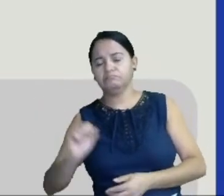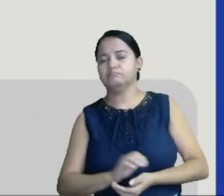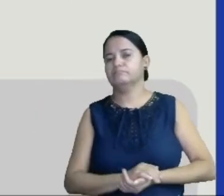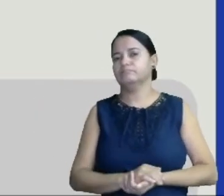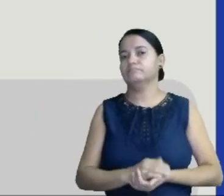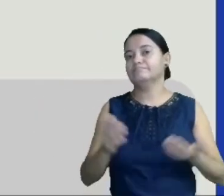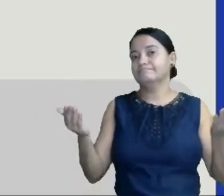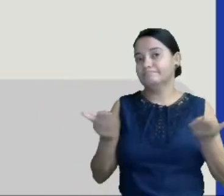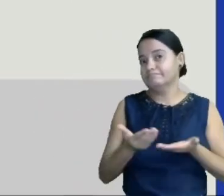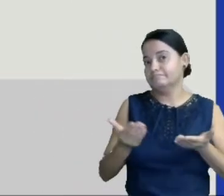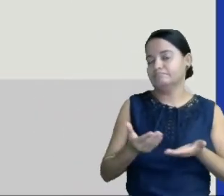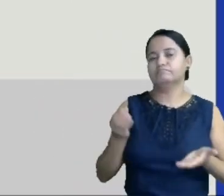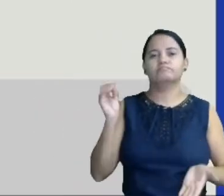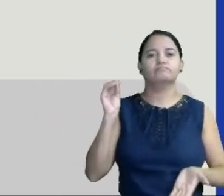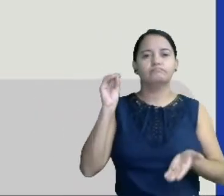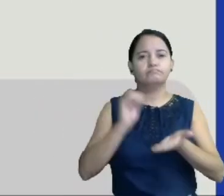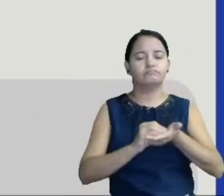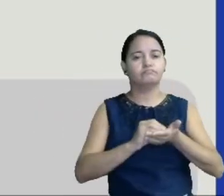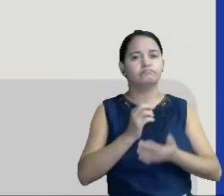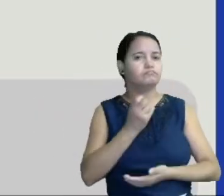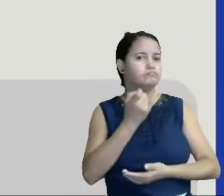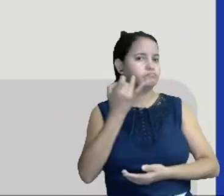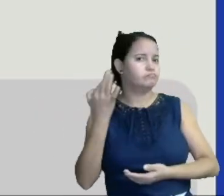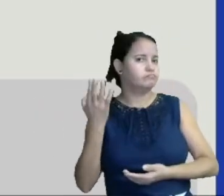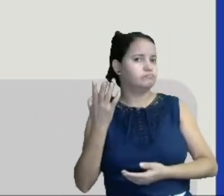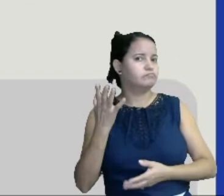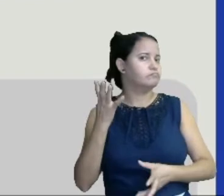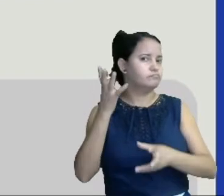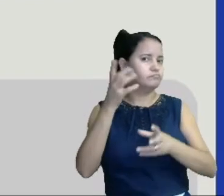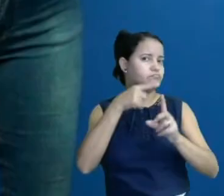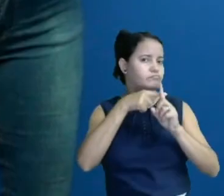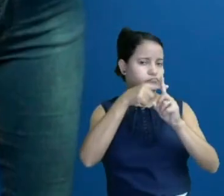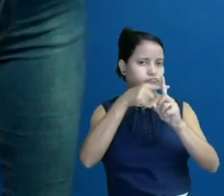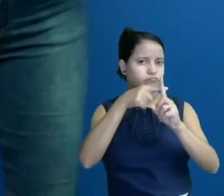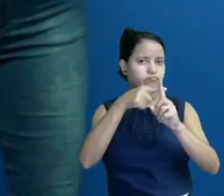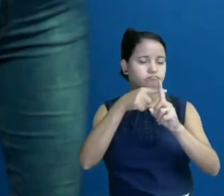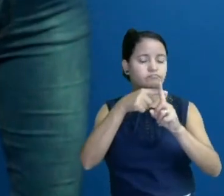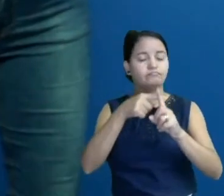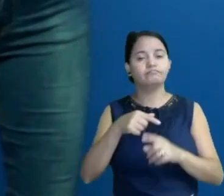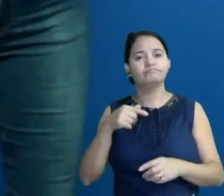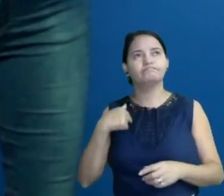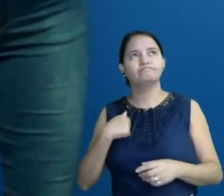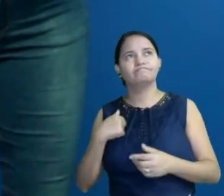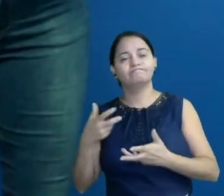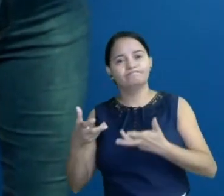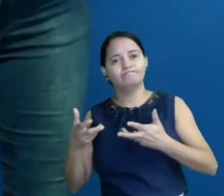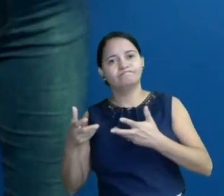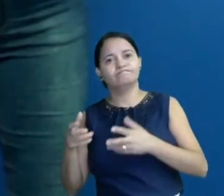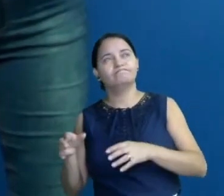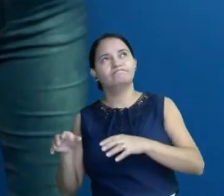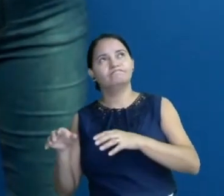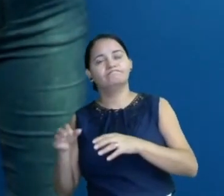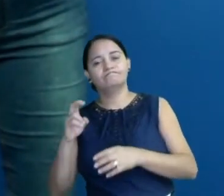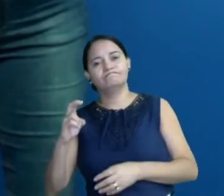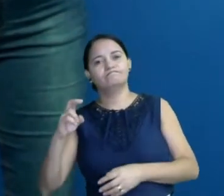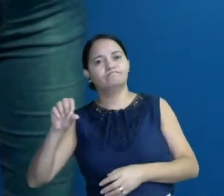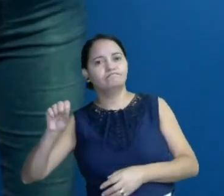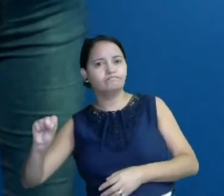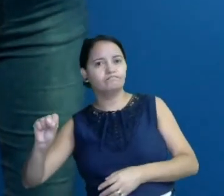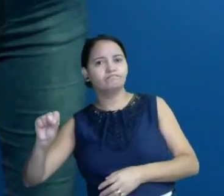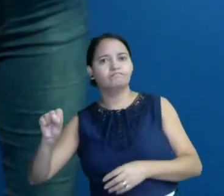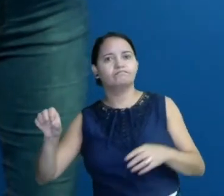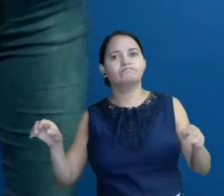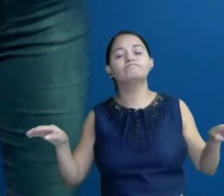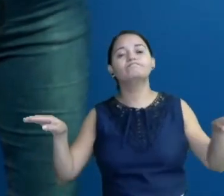nessa representação dessa operação para eu chegar à igualdade de 58 eu preciso do equilíbrio eu preciso dessa